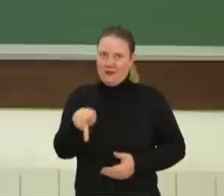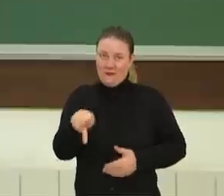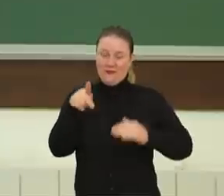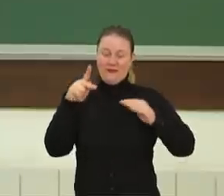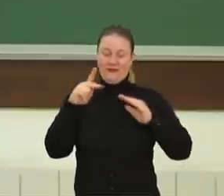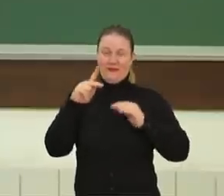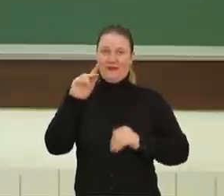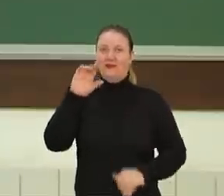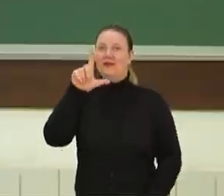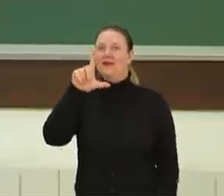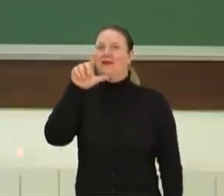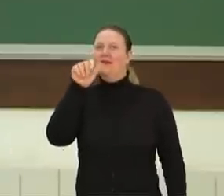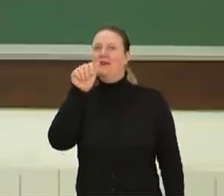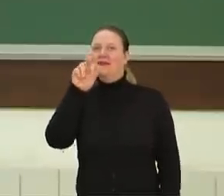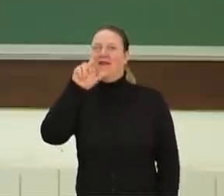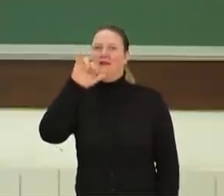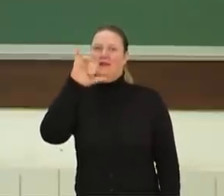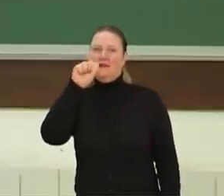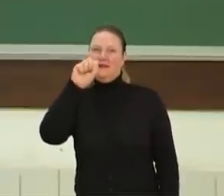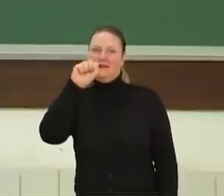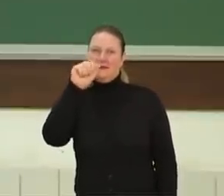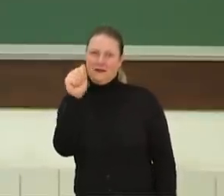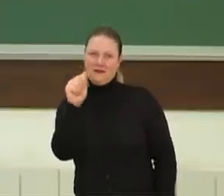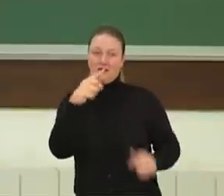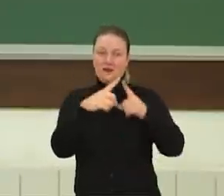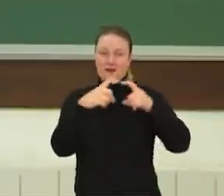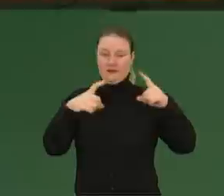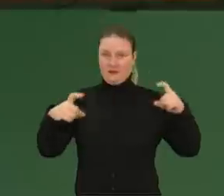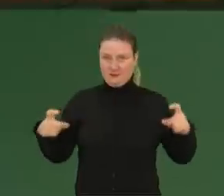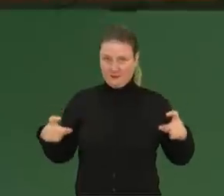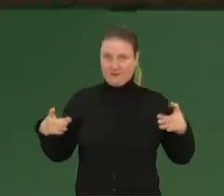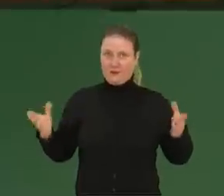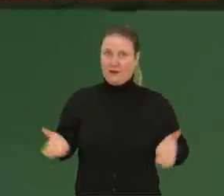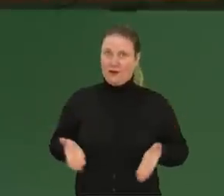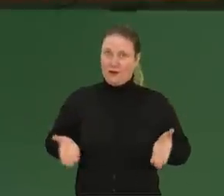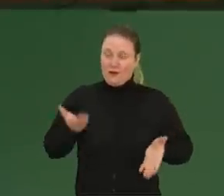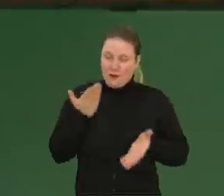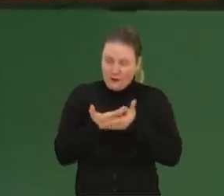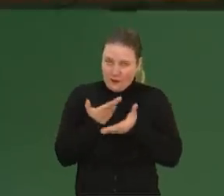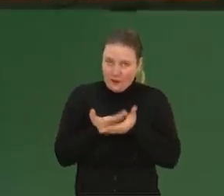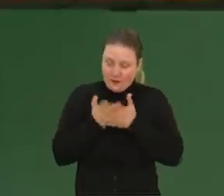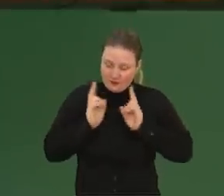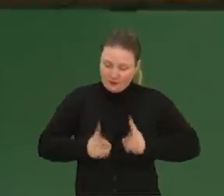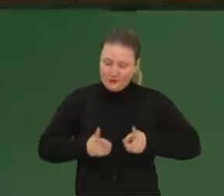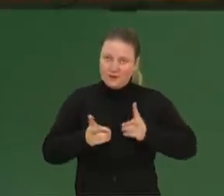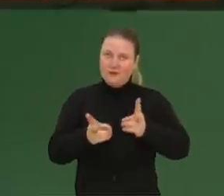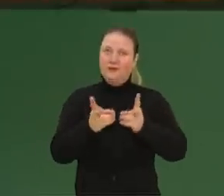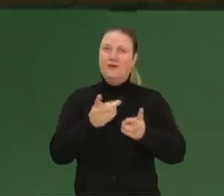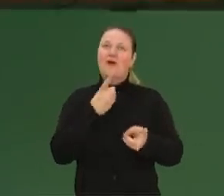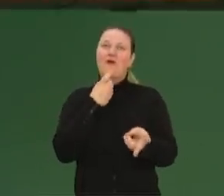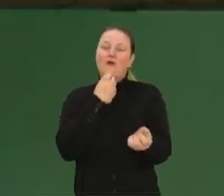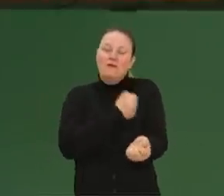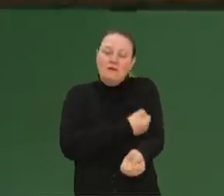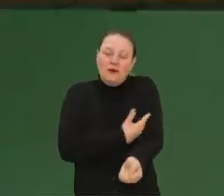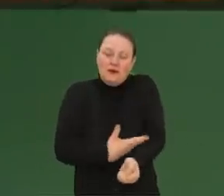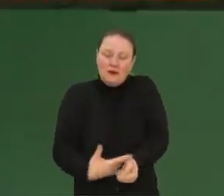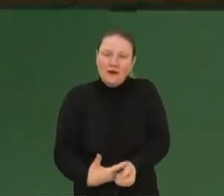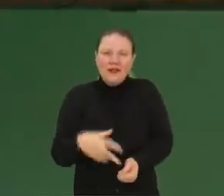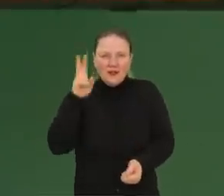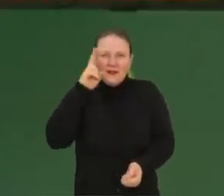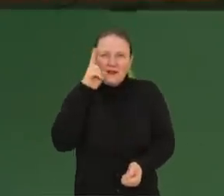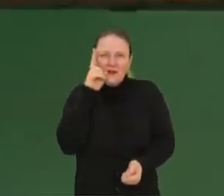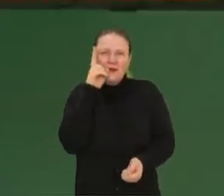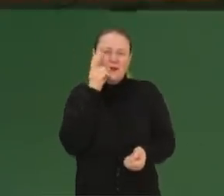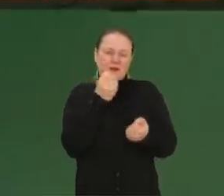dando continuidade à aula passada, nós vamos também falar nessa aula sobre o sangue, tá? Lembra que a gente estudou sobre os componentes do